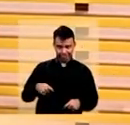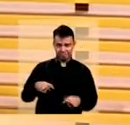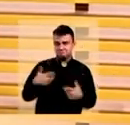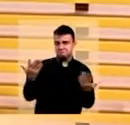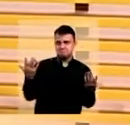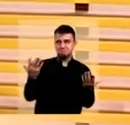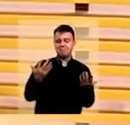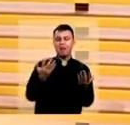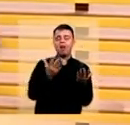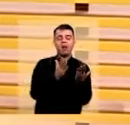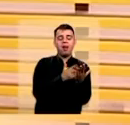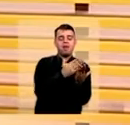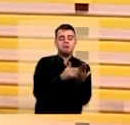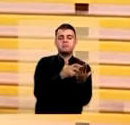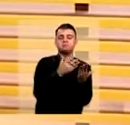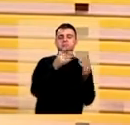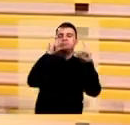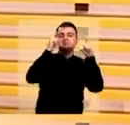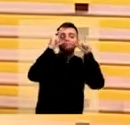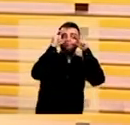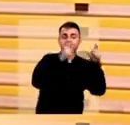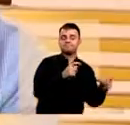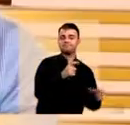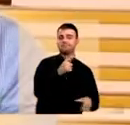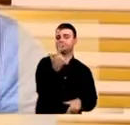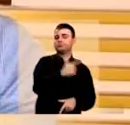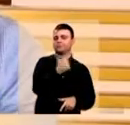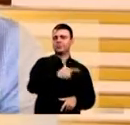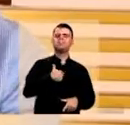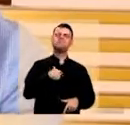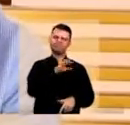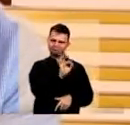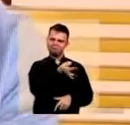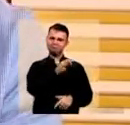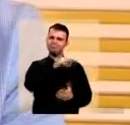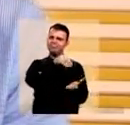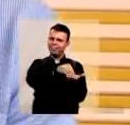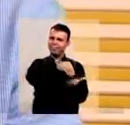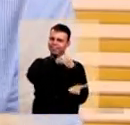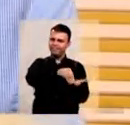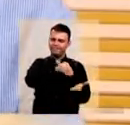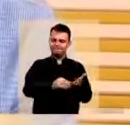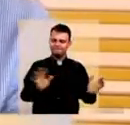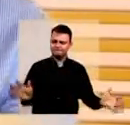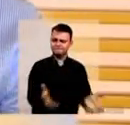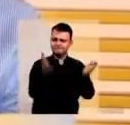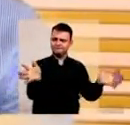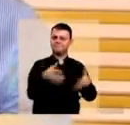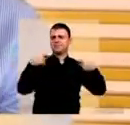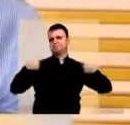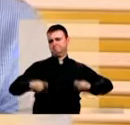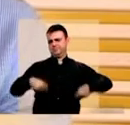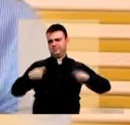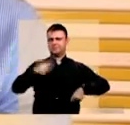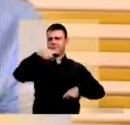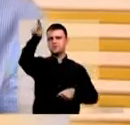tenha encontrado ainda a literatura que o agrade? Exatamente. Eu acho que está faltando aí um estímulo maior, porque sempre essa é uma